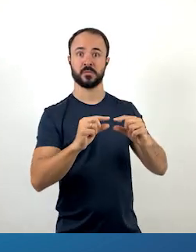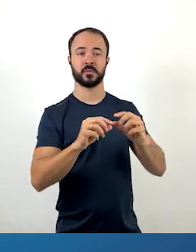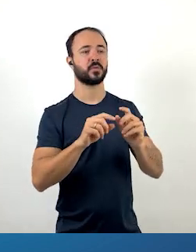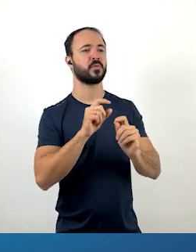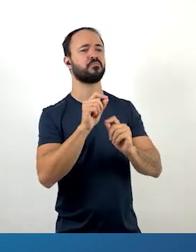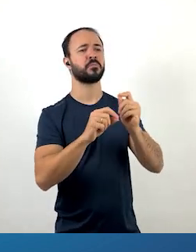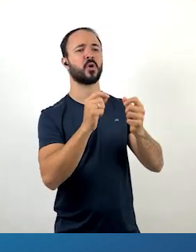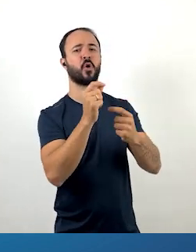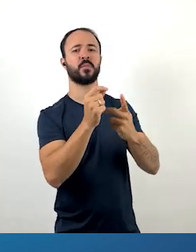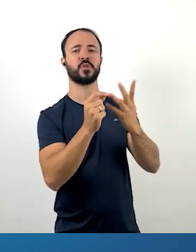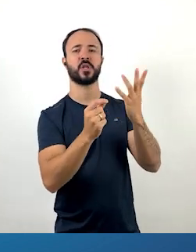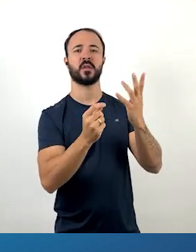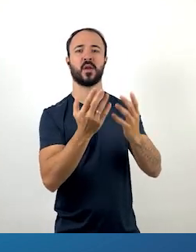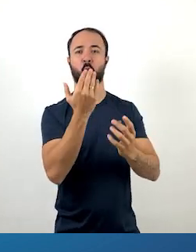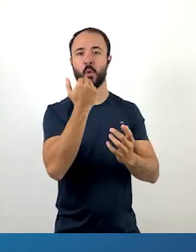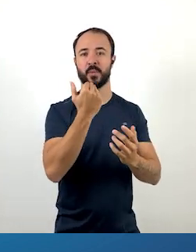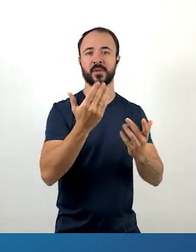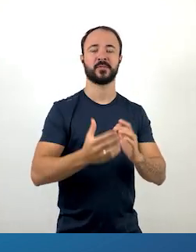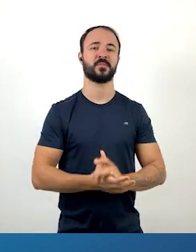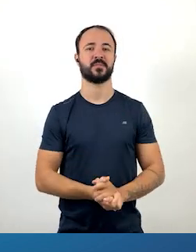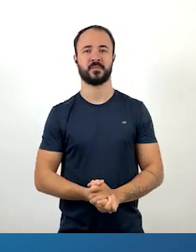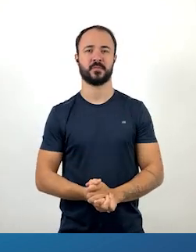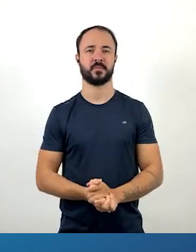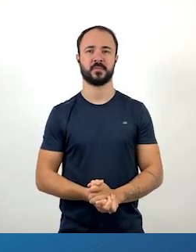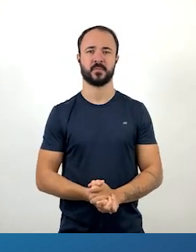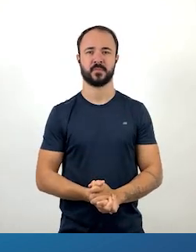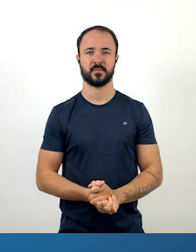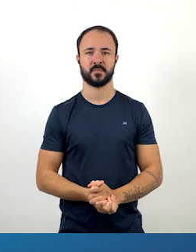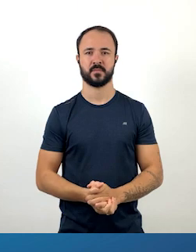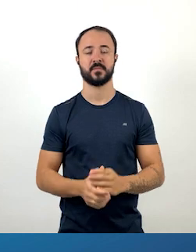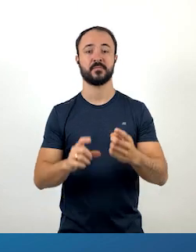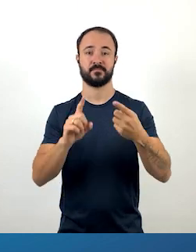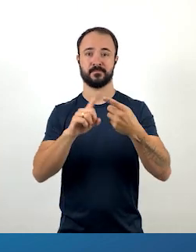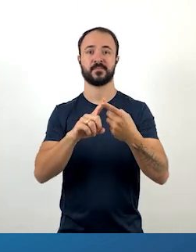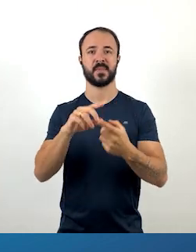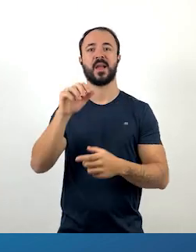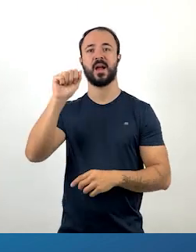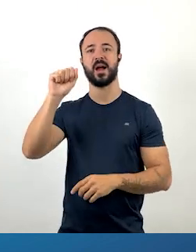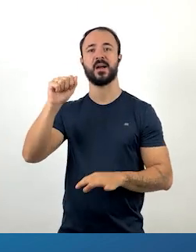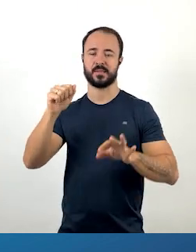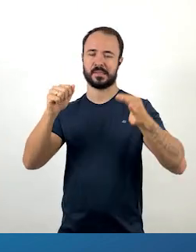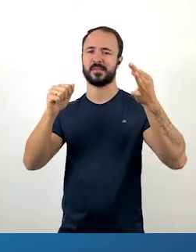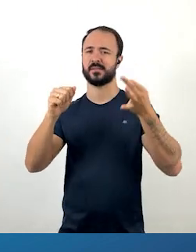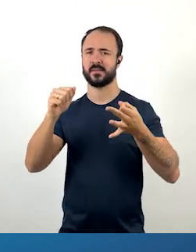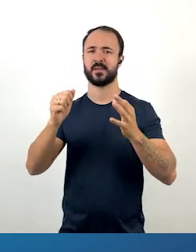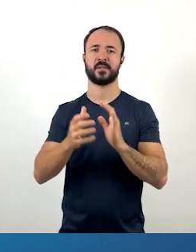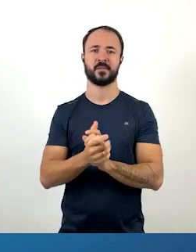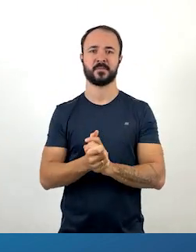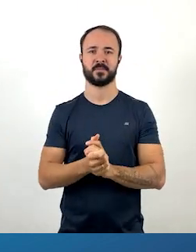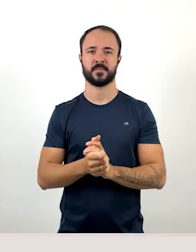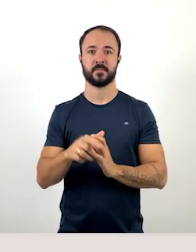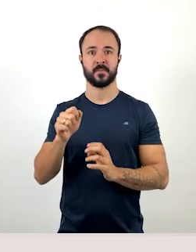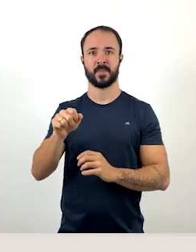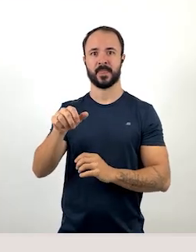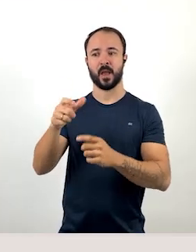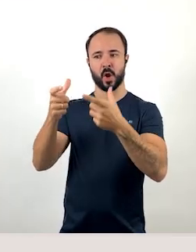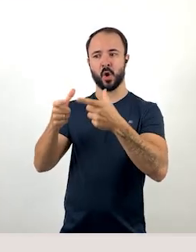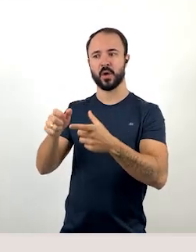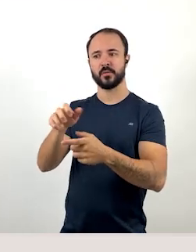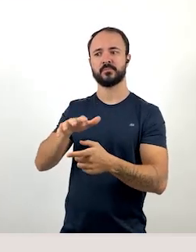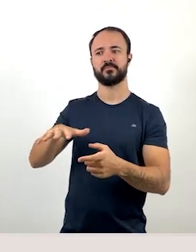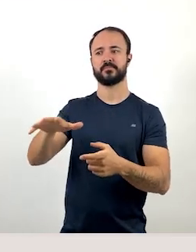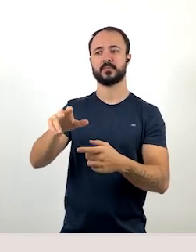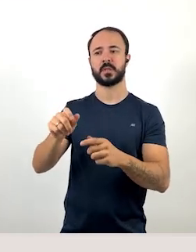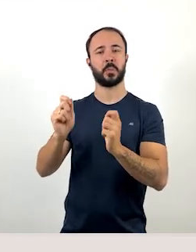matéria orgânica. Qual é a nossa resposta correta? Letra A. Aqui nós temos, em locais